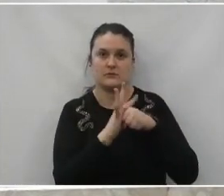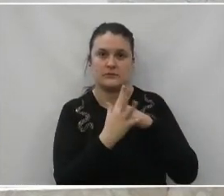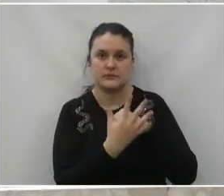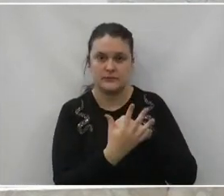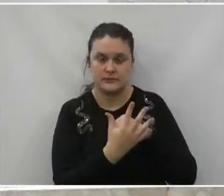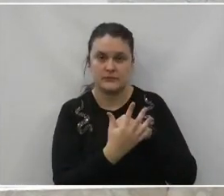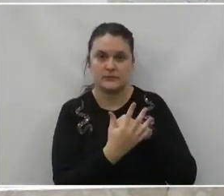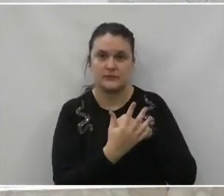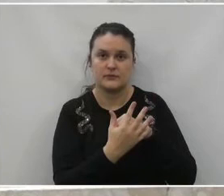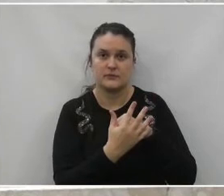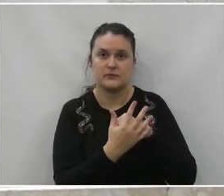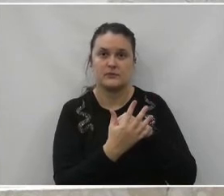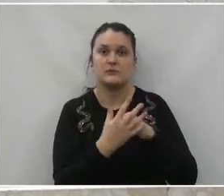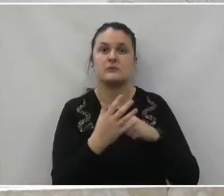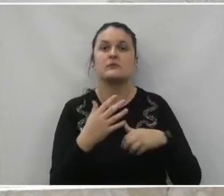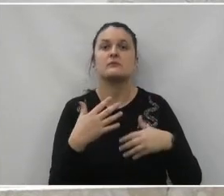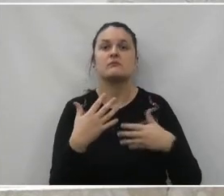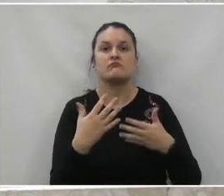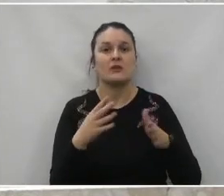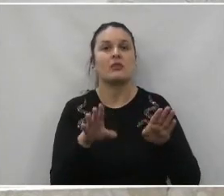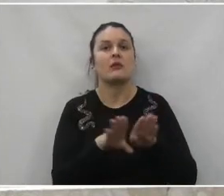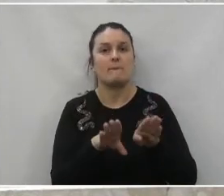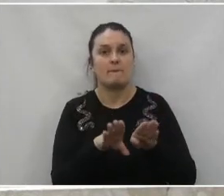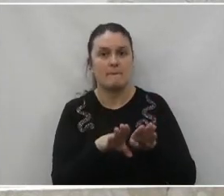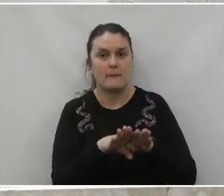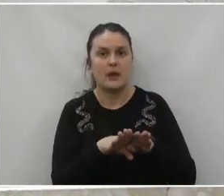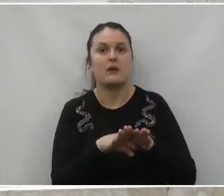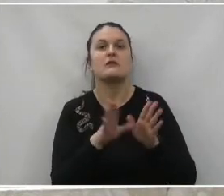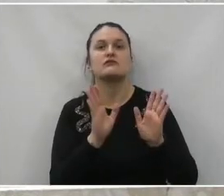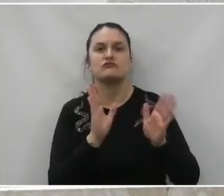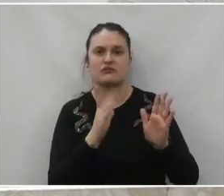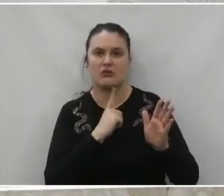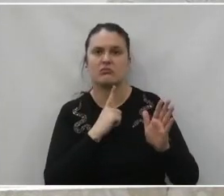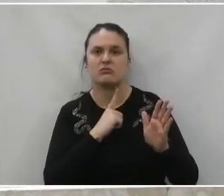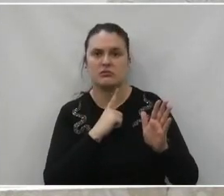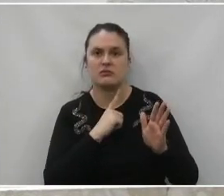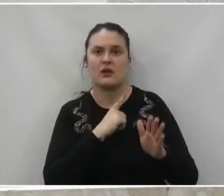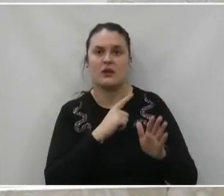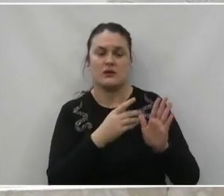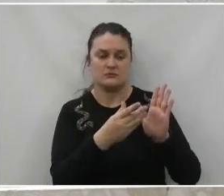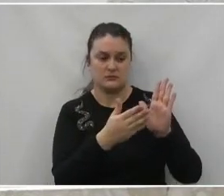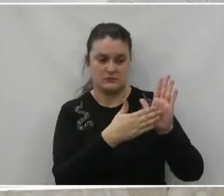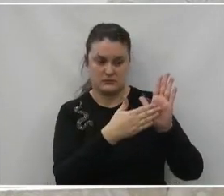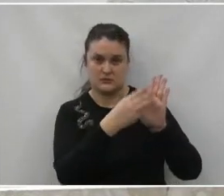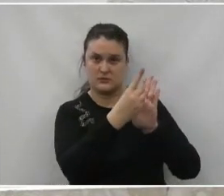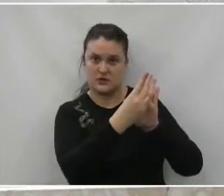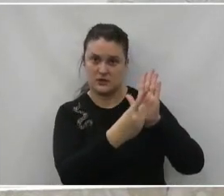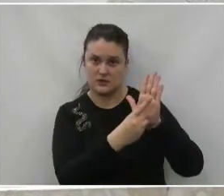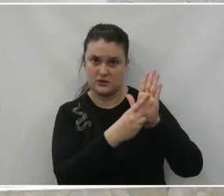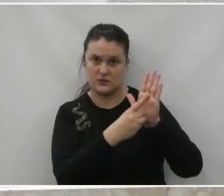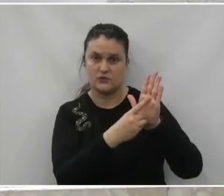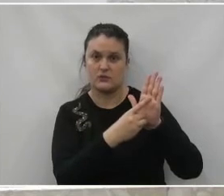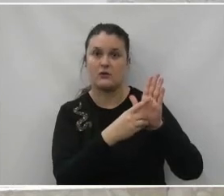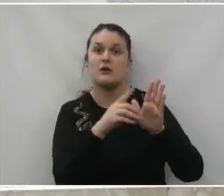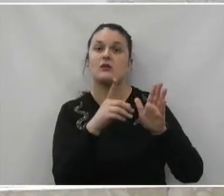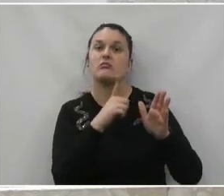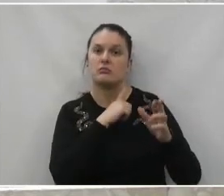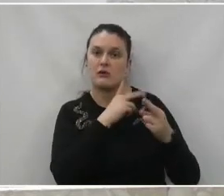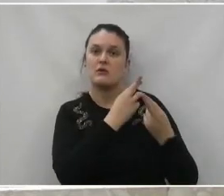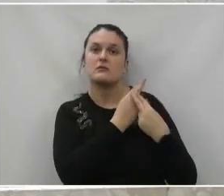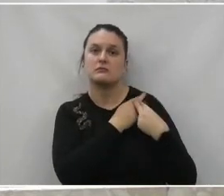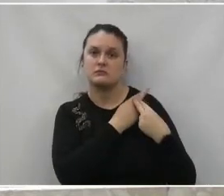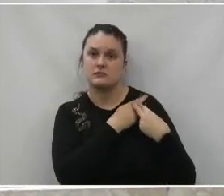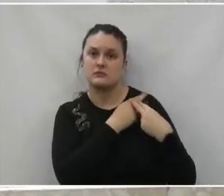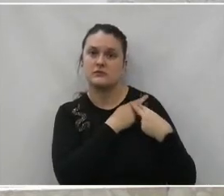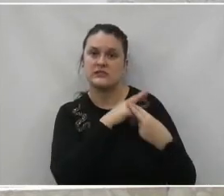humana Covid-19, inclusive as previstas pelo presente decreto, acarretará a